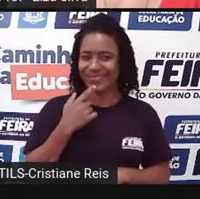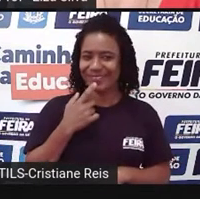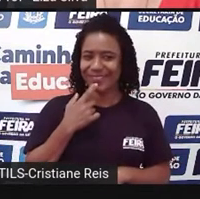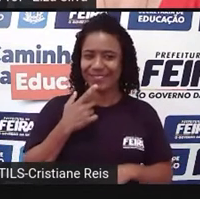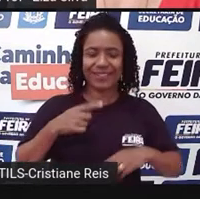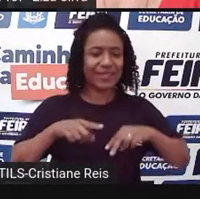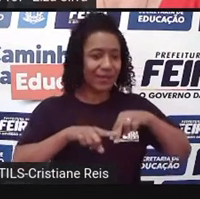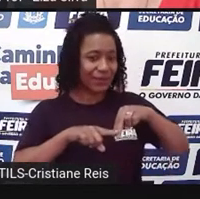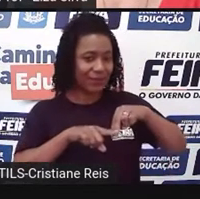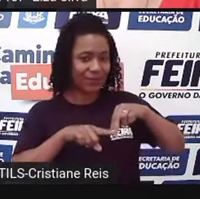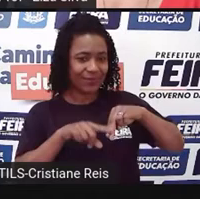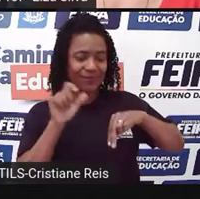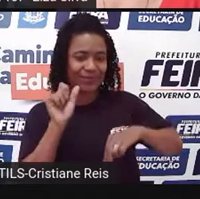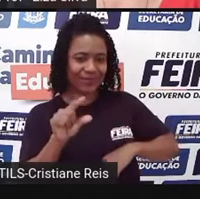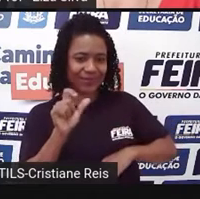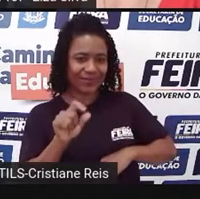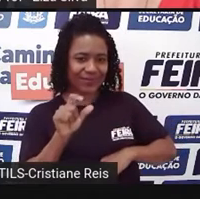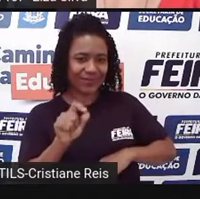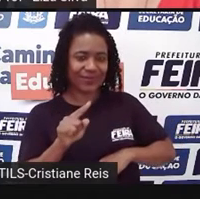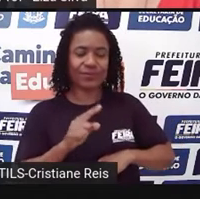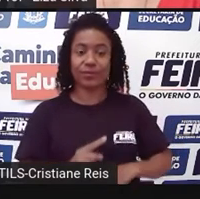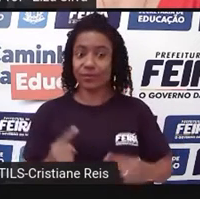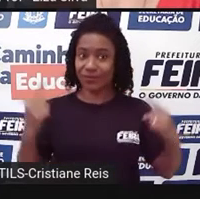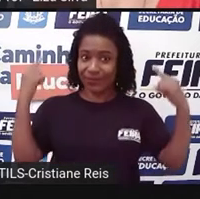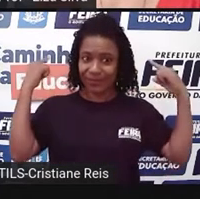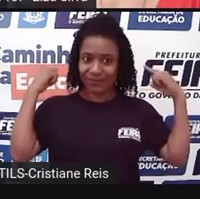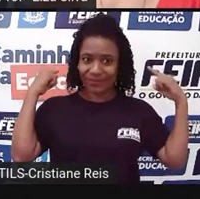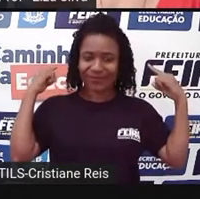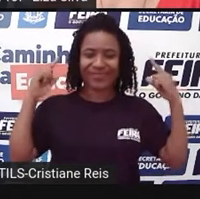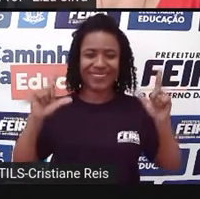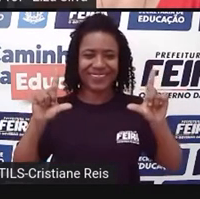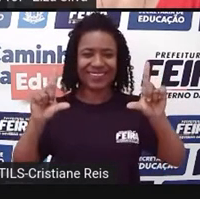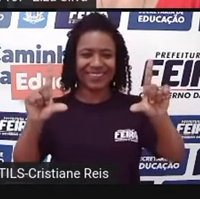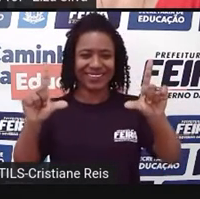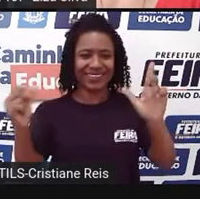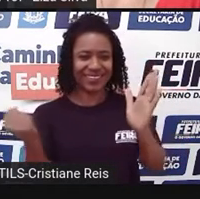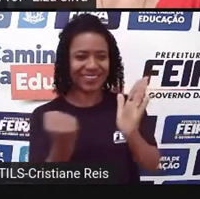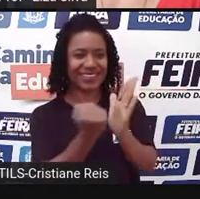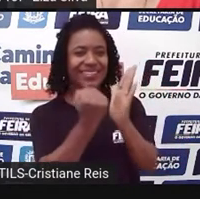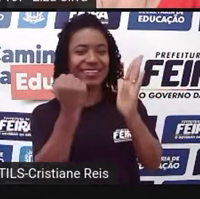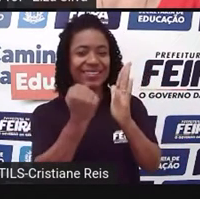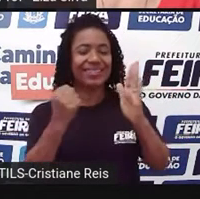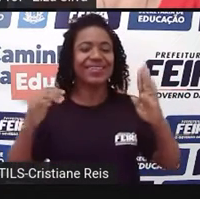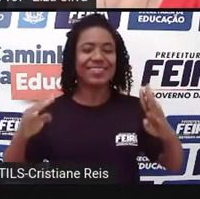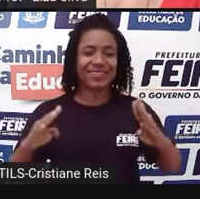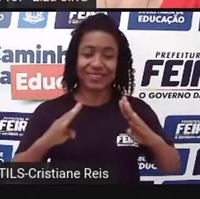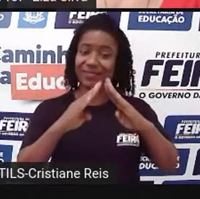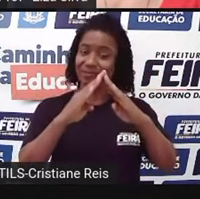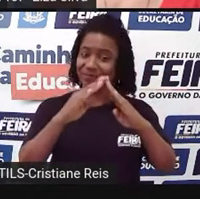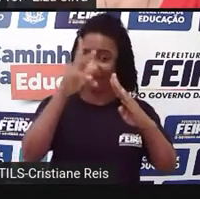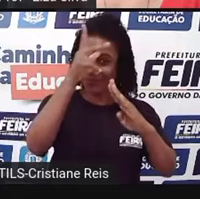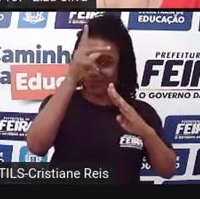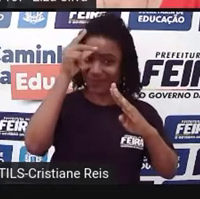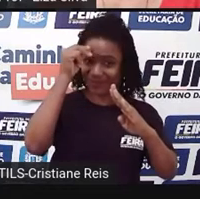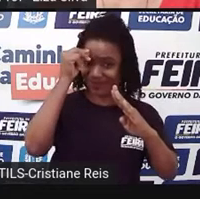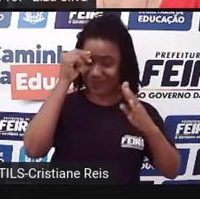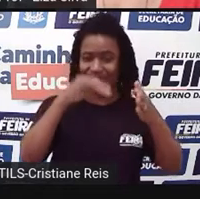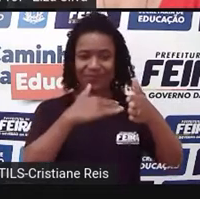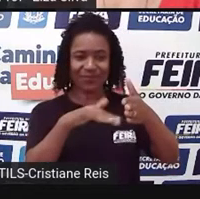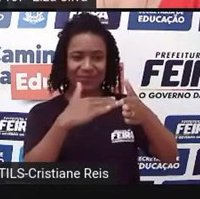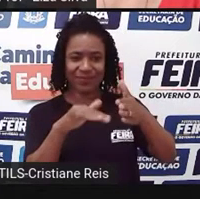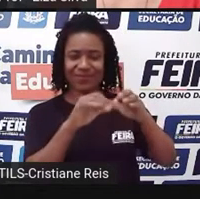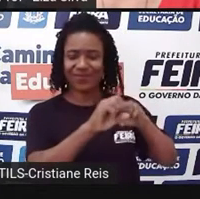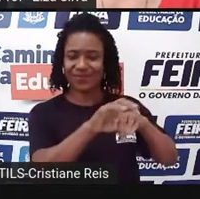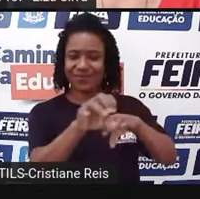e na parte de trás do vídeo vocês podem visualizar um painel com logomarcas da secretaria de educação